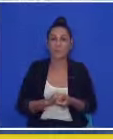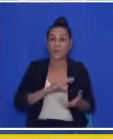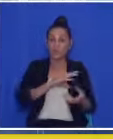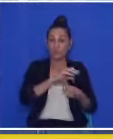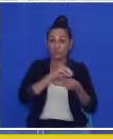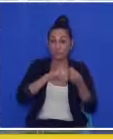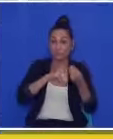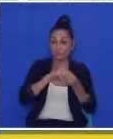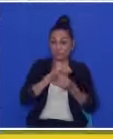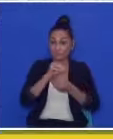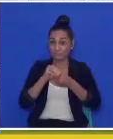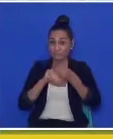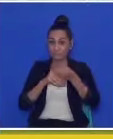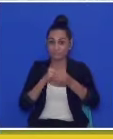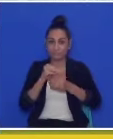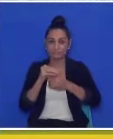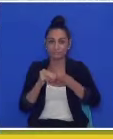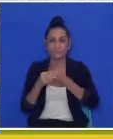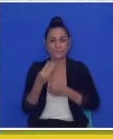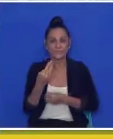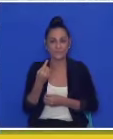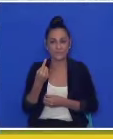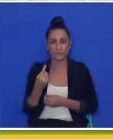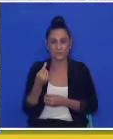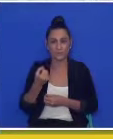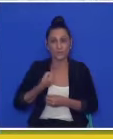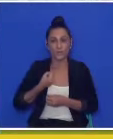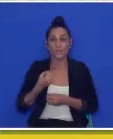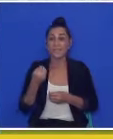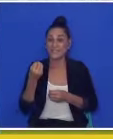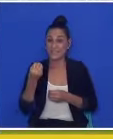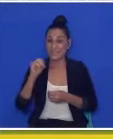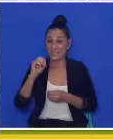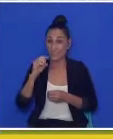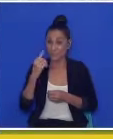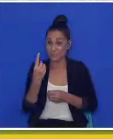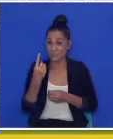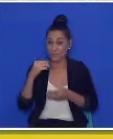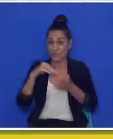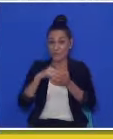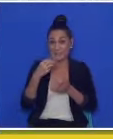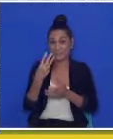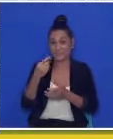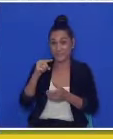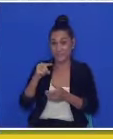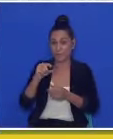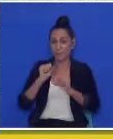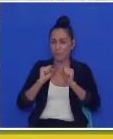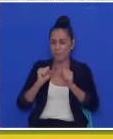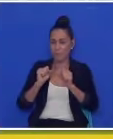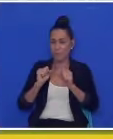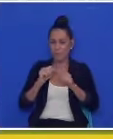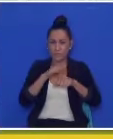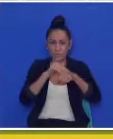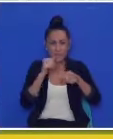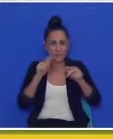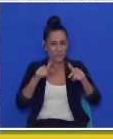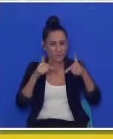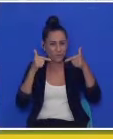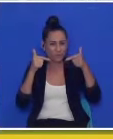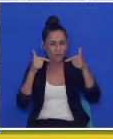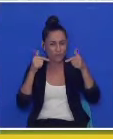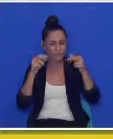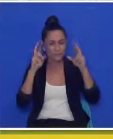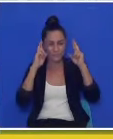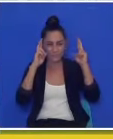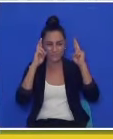Globo carregado, embaralhando. 31 bolas numeradas de 0 a 31. Pode chamar que a sorte vem. Vem sorte,